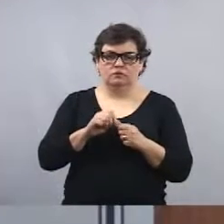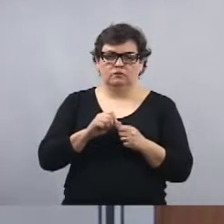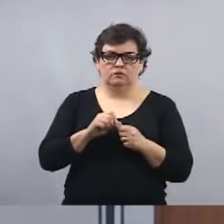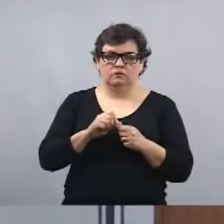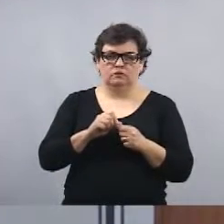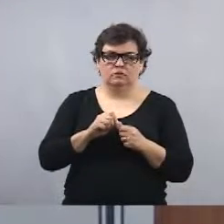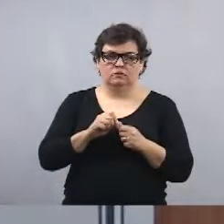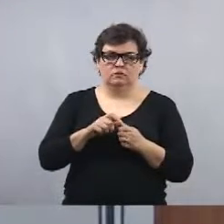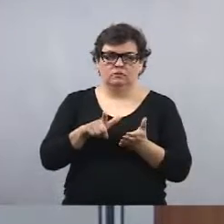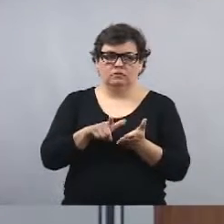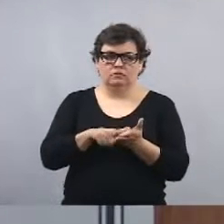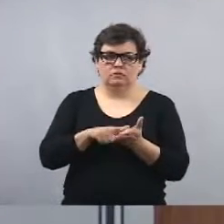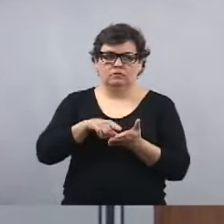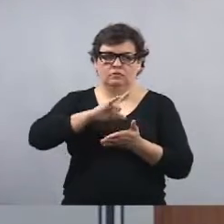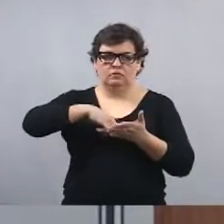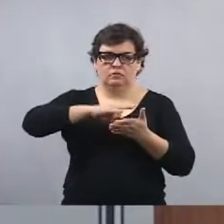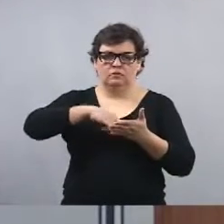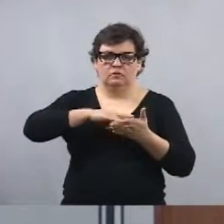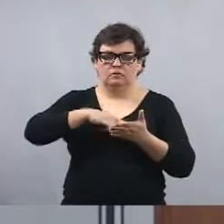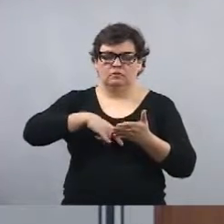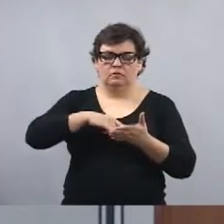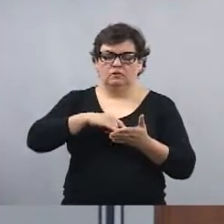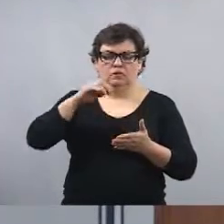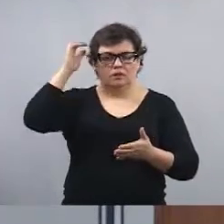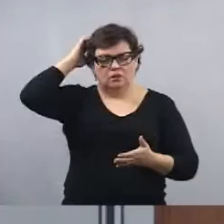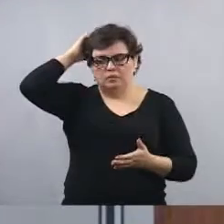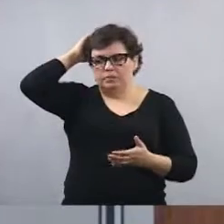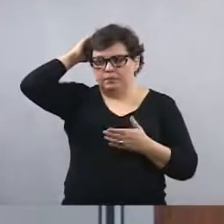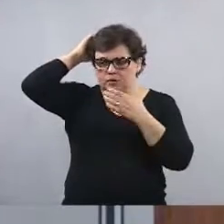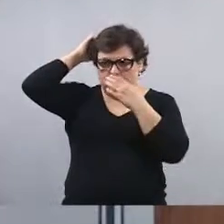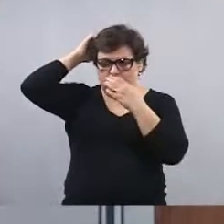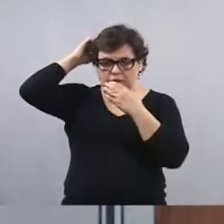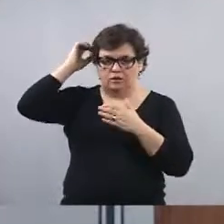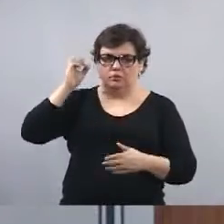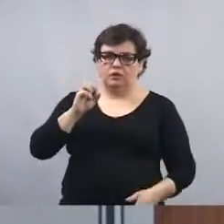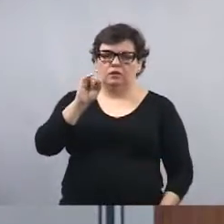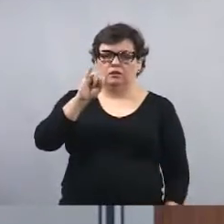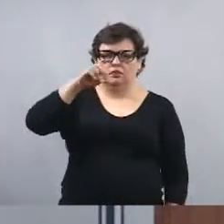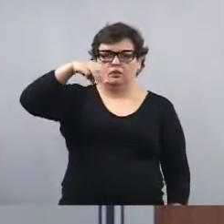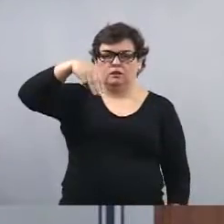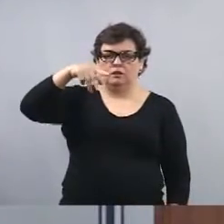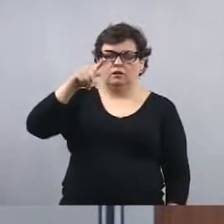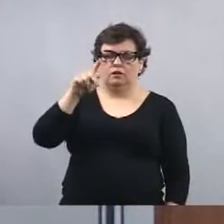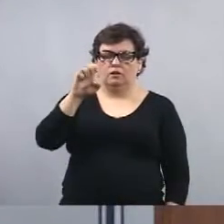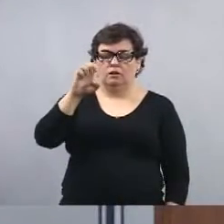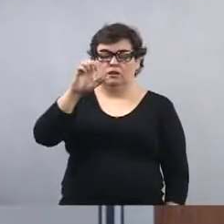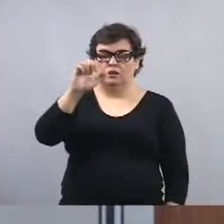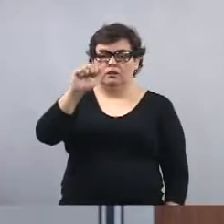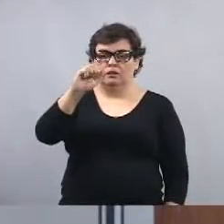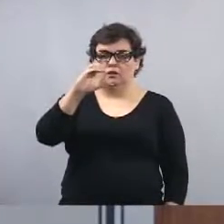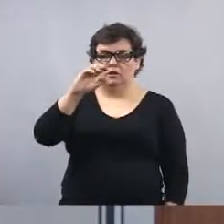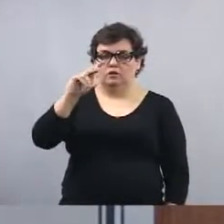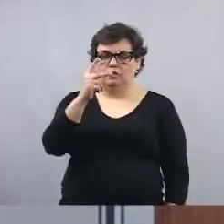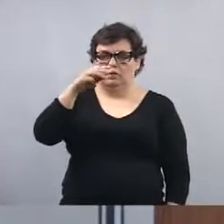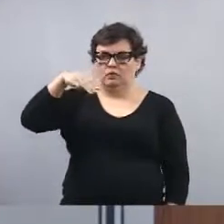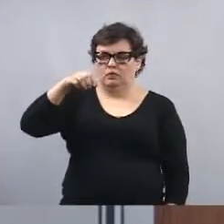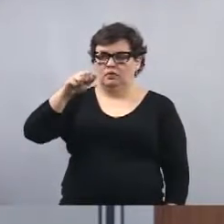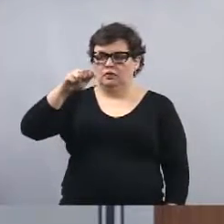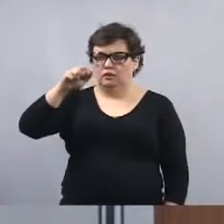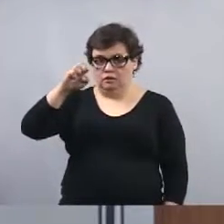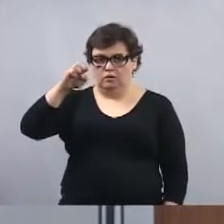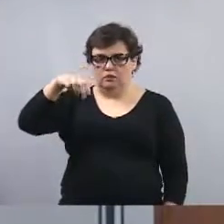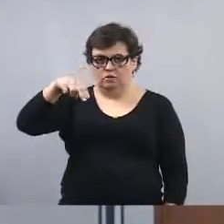Nacional o impeachment do presidente Michel Temer. Após uma ampla discussão nesse final de